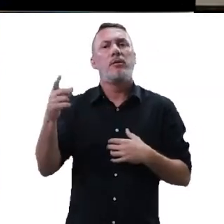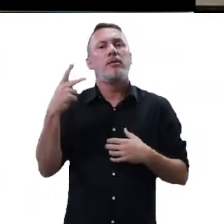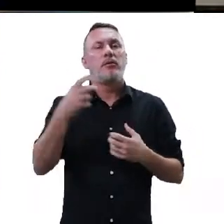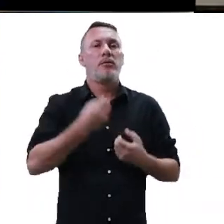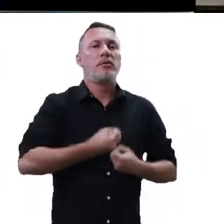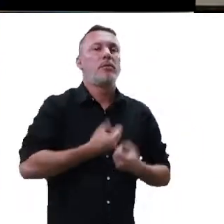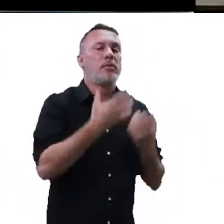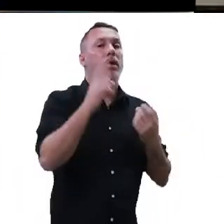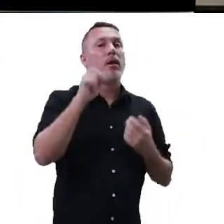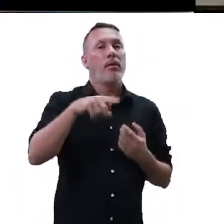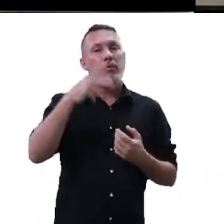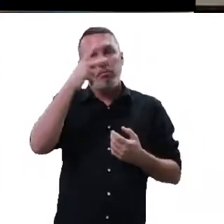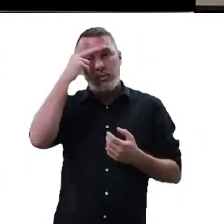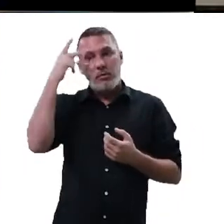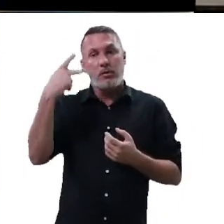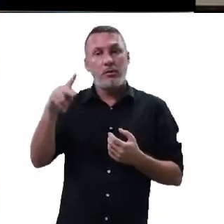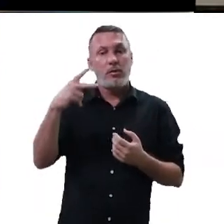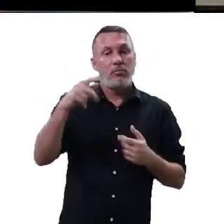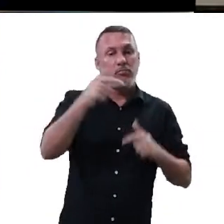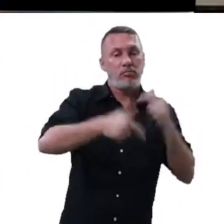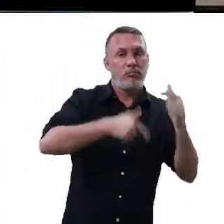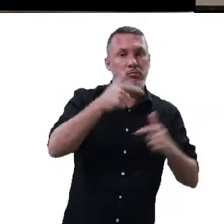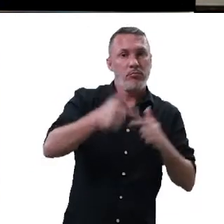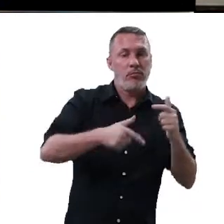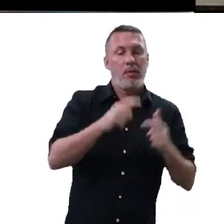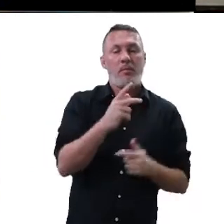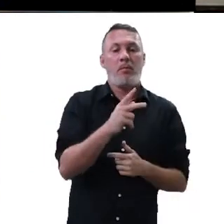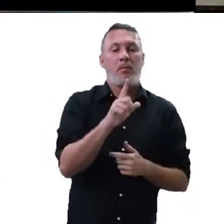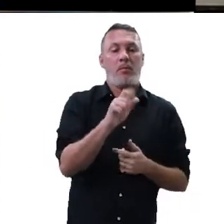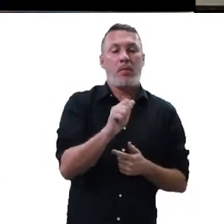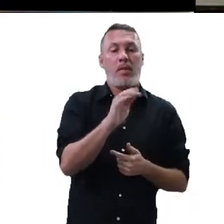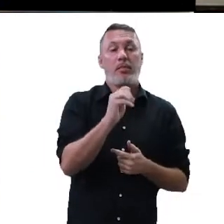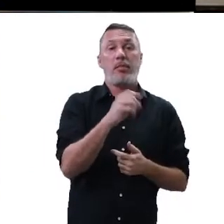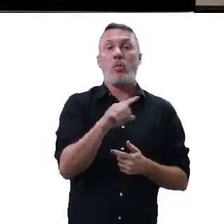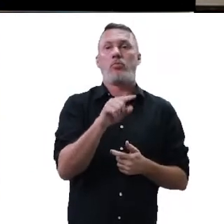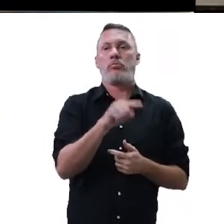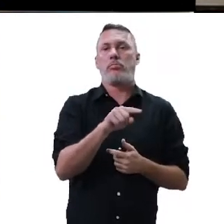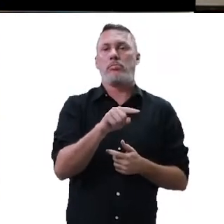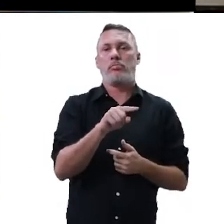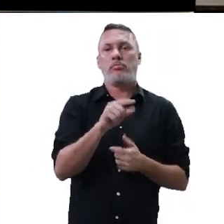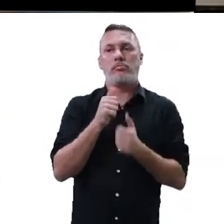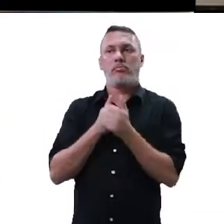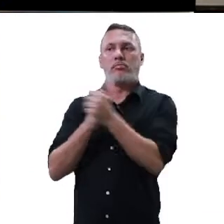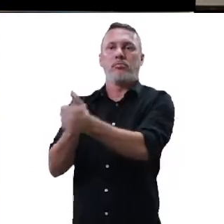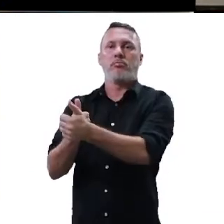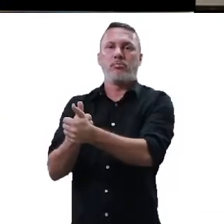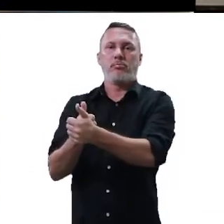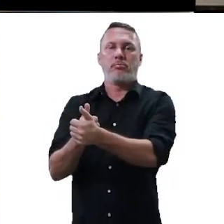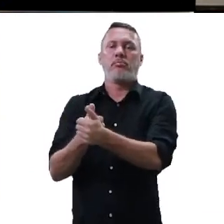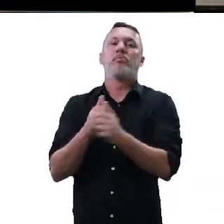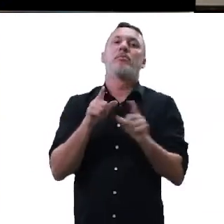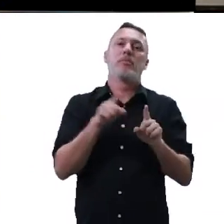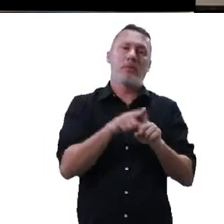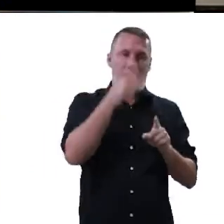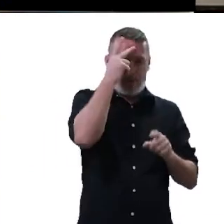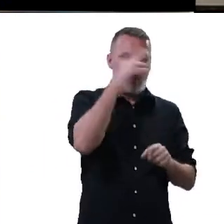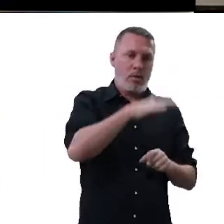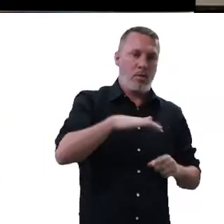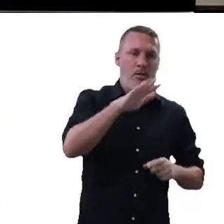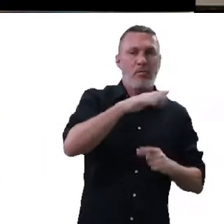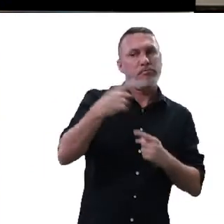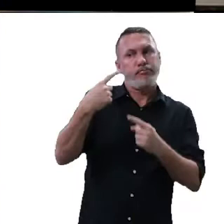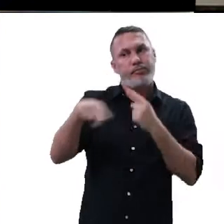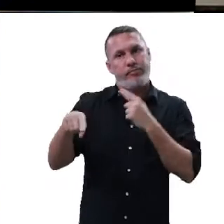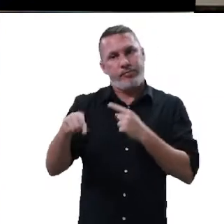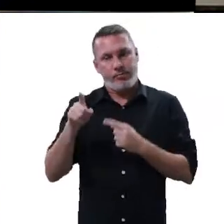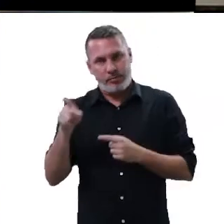estão contidas na obra do seu mais importante discípulo, Platão, né? Nos seus também